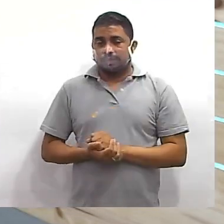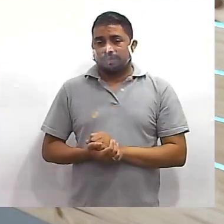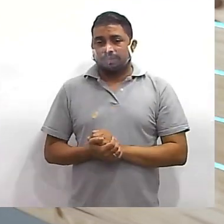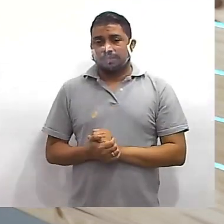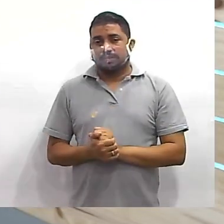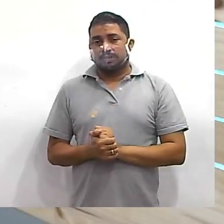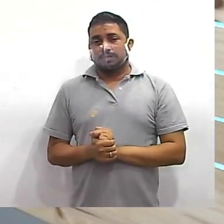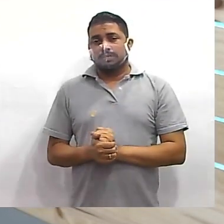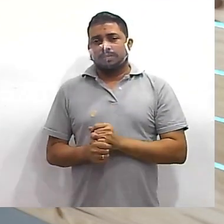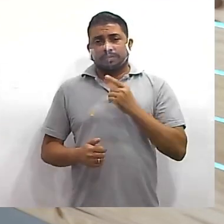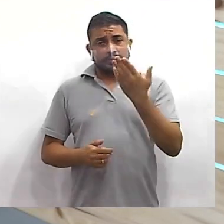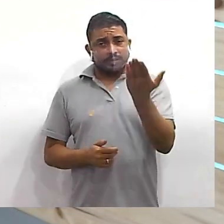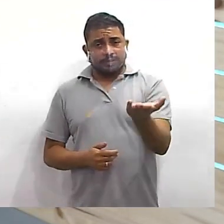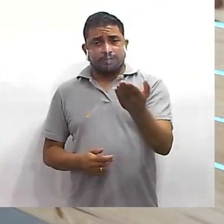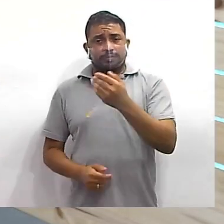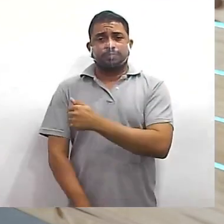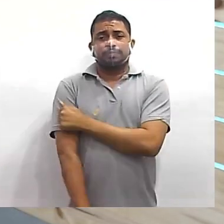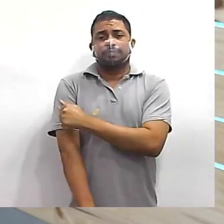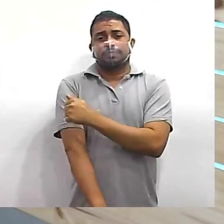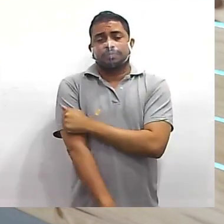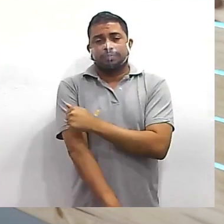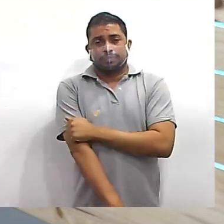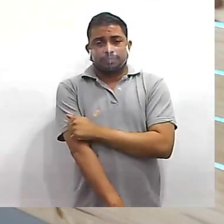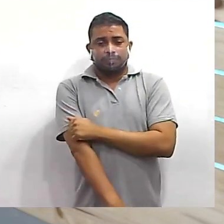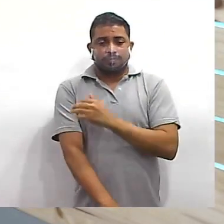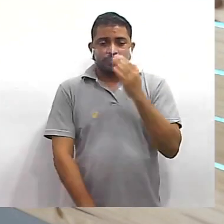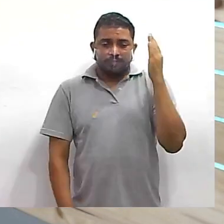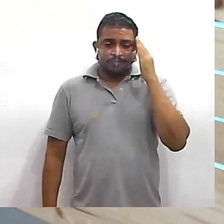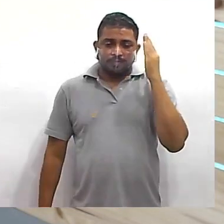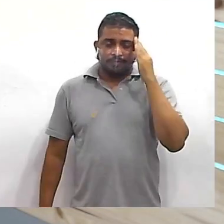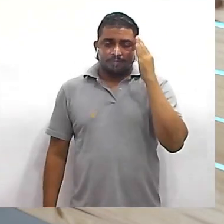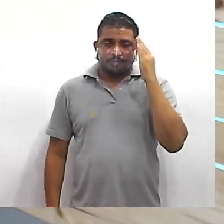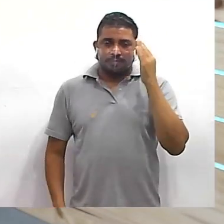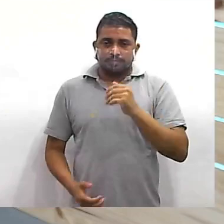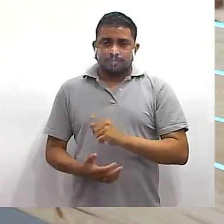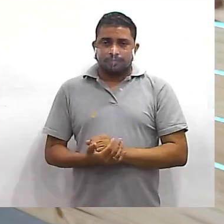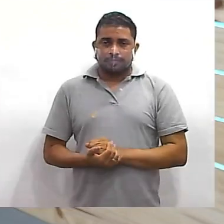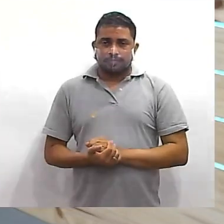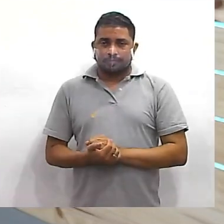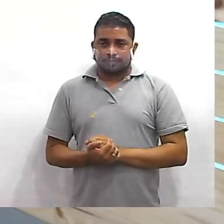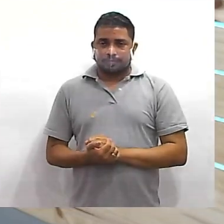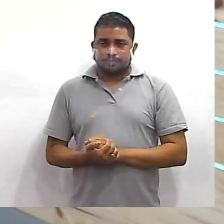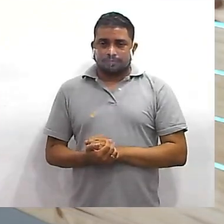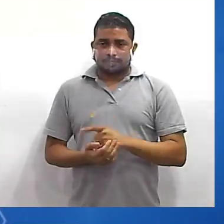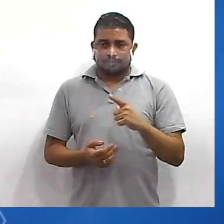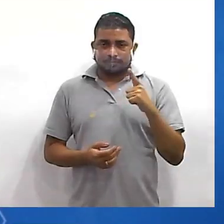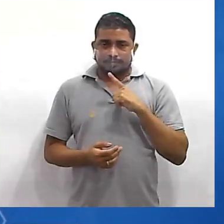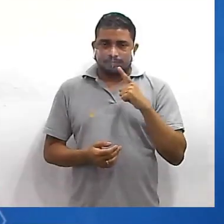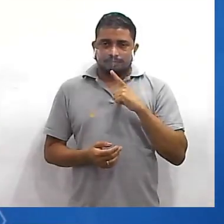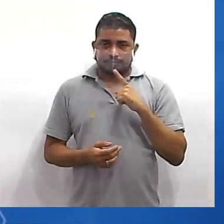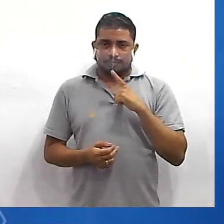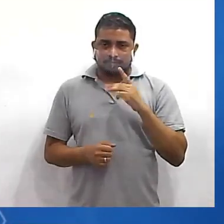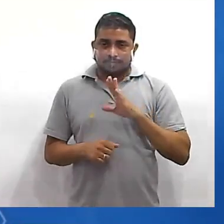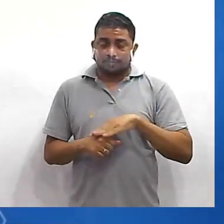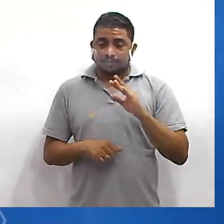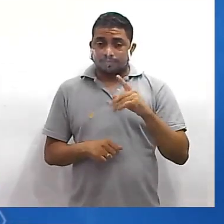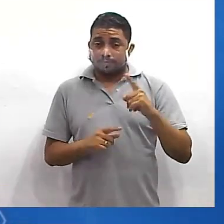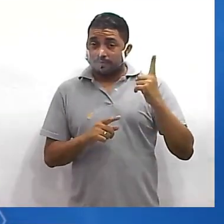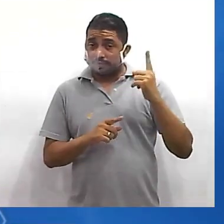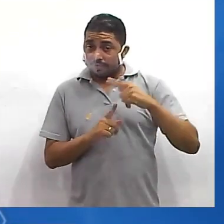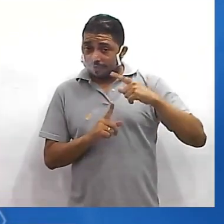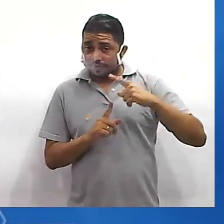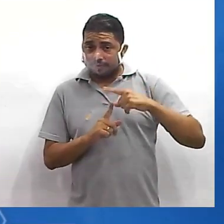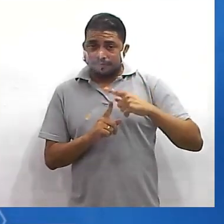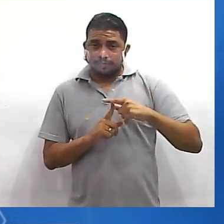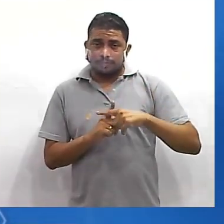para você aí, estudante, entenda que, apesar de termos mais de um tipo de